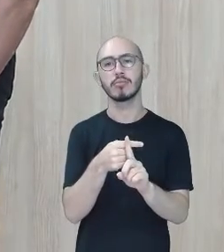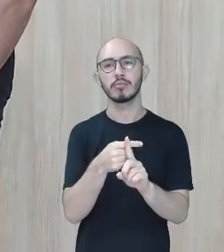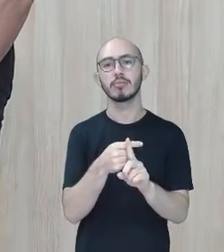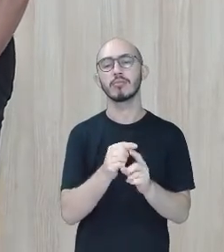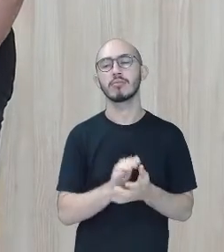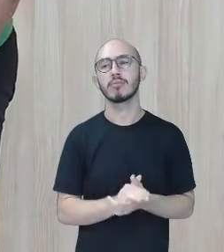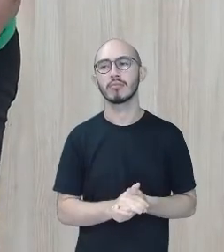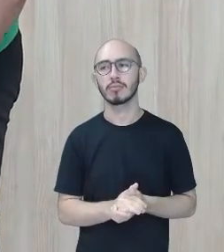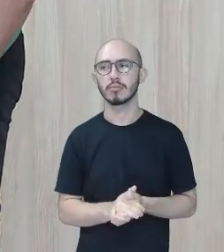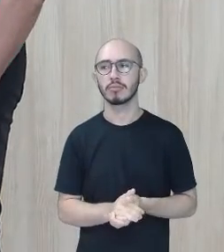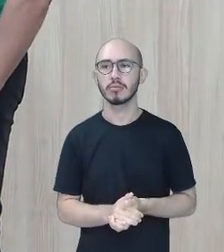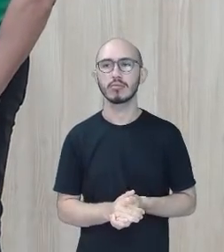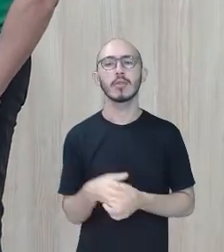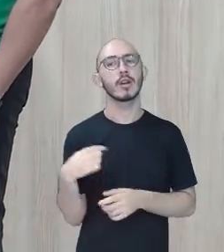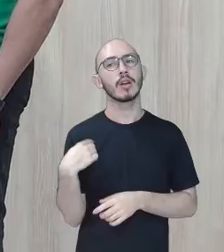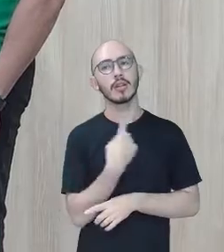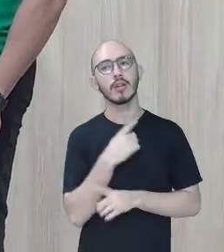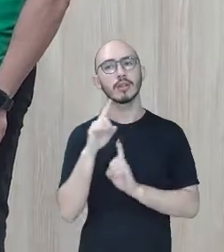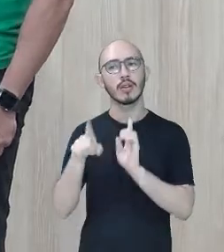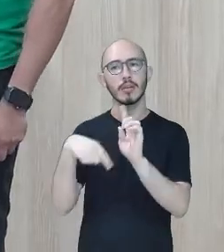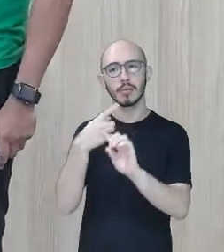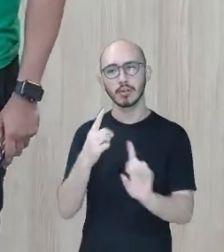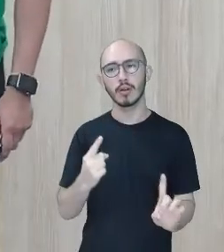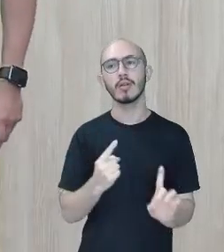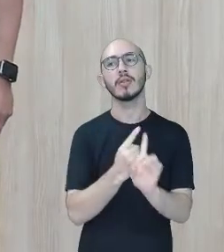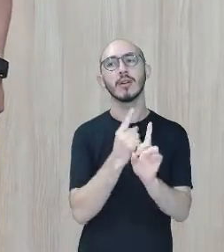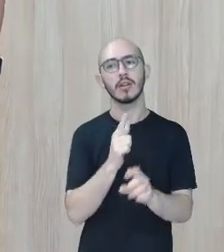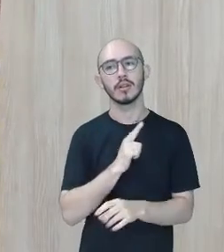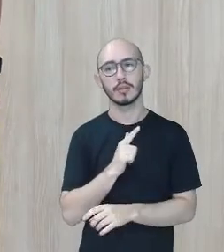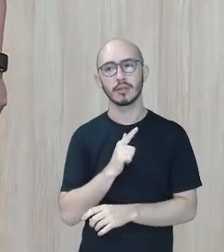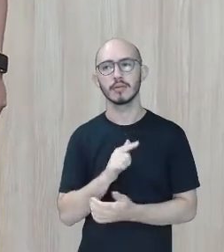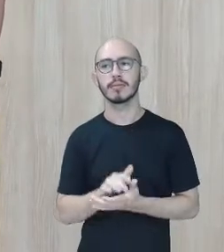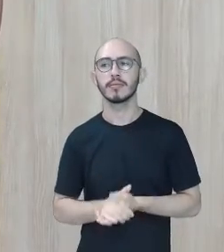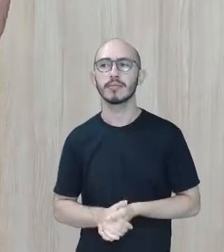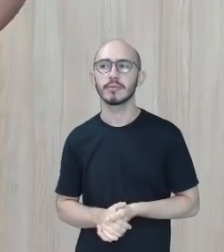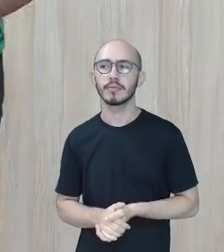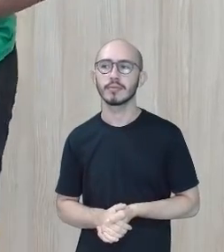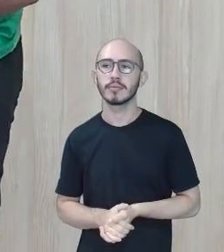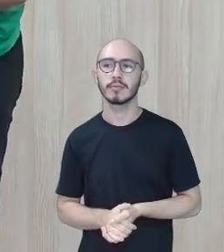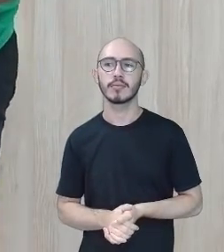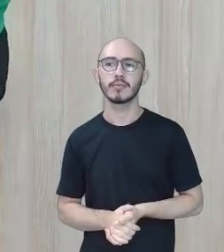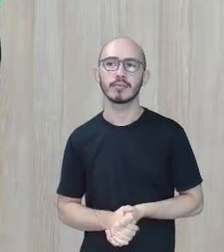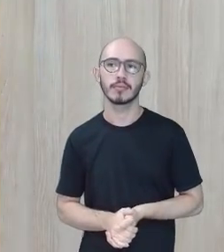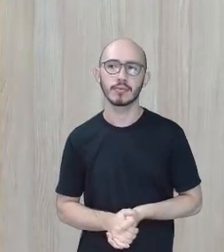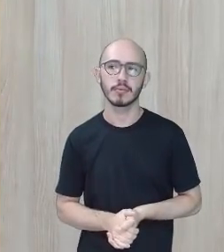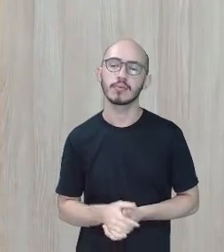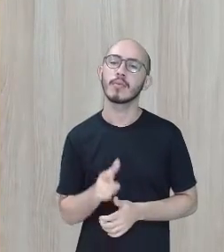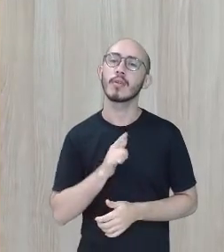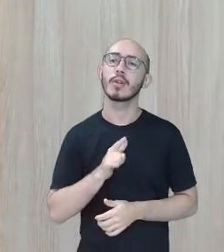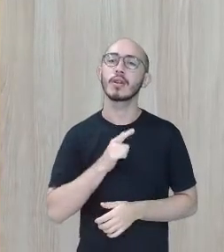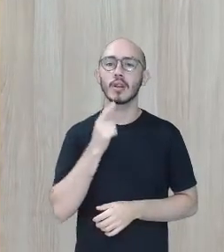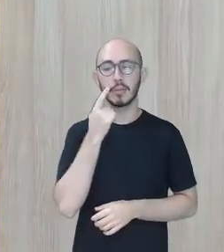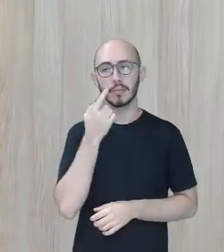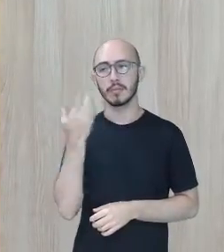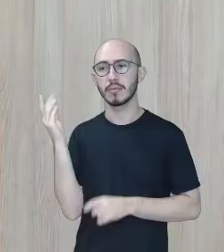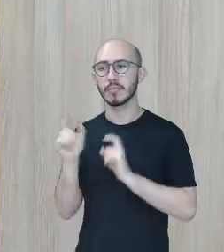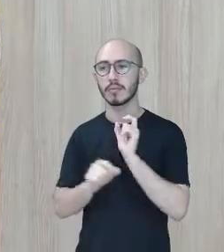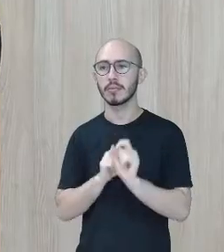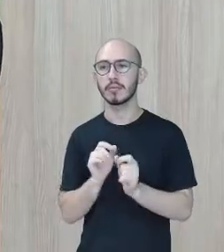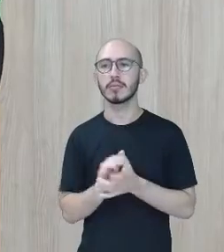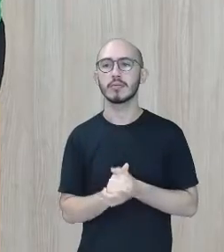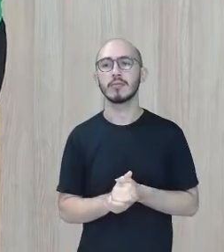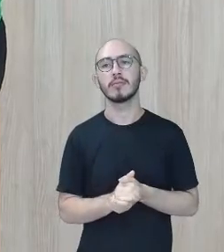essas medidas para encontrar o valor dessa área, tá bom? Então, eu vou ter aqui, ó, que a área dessa